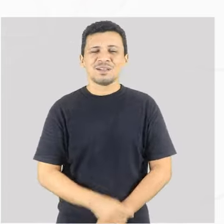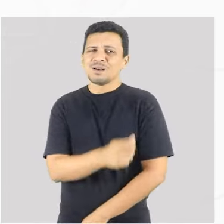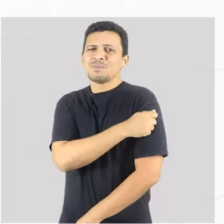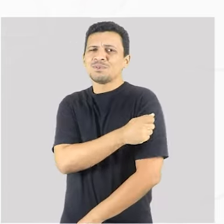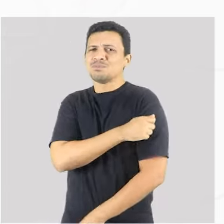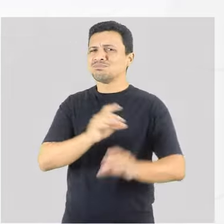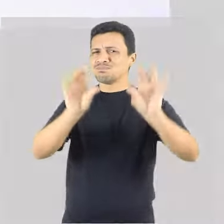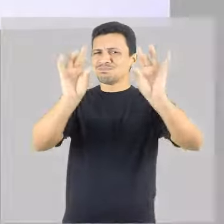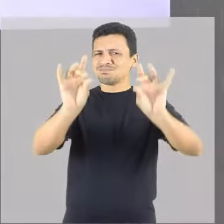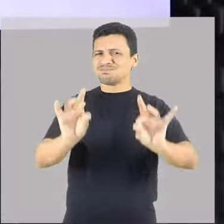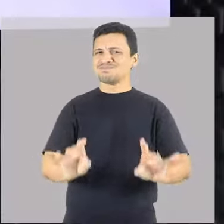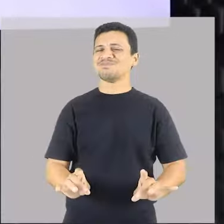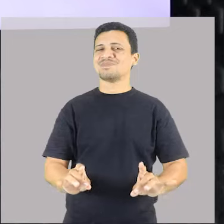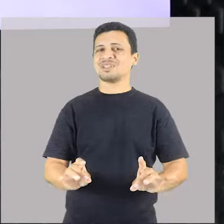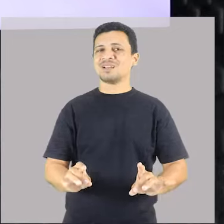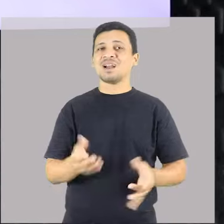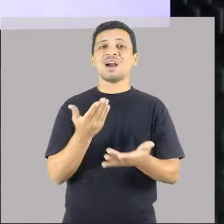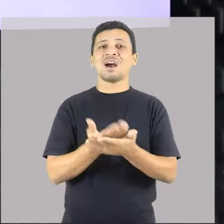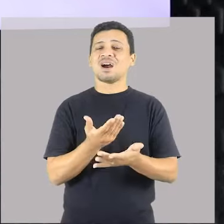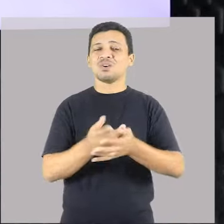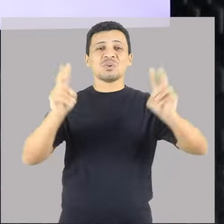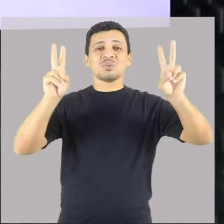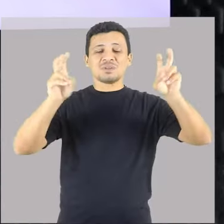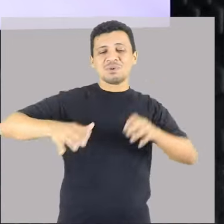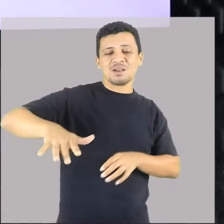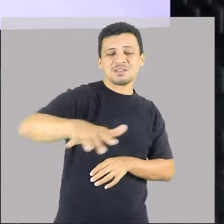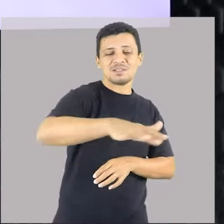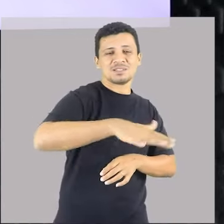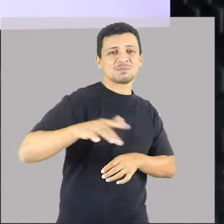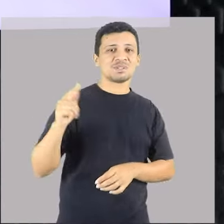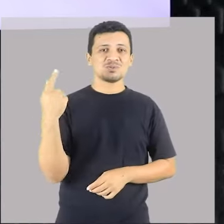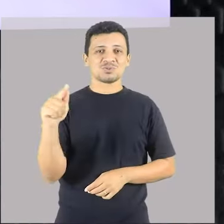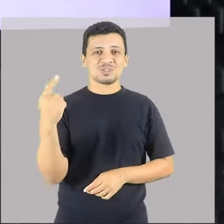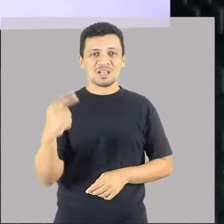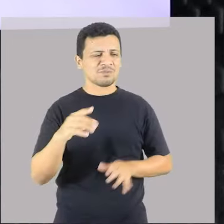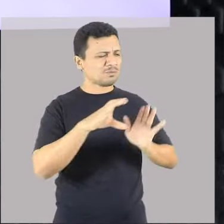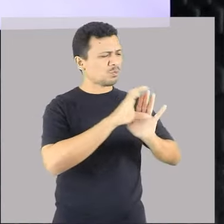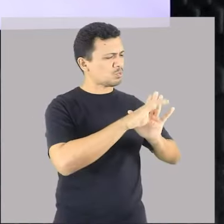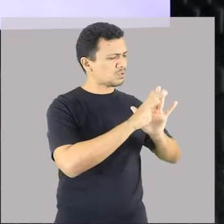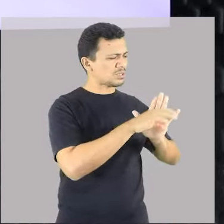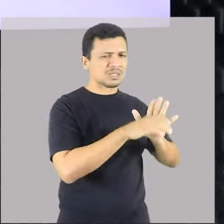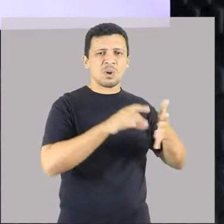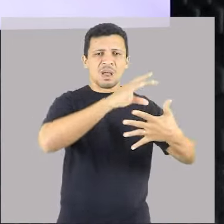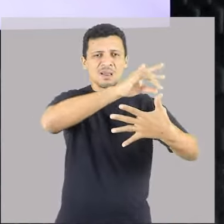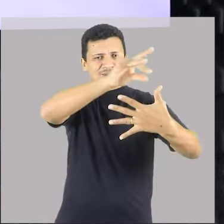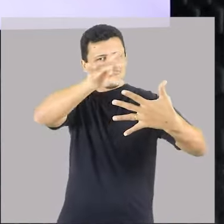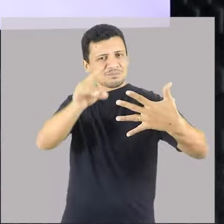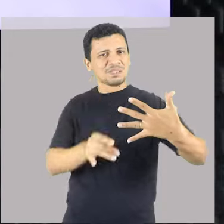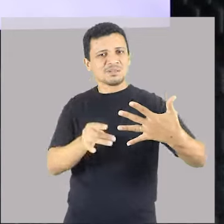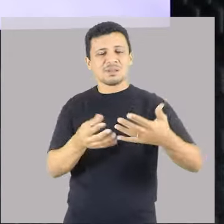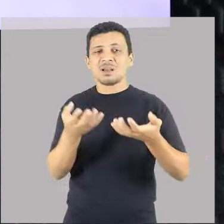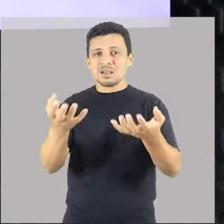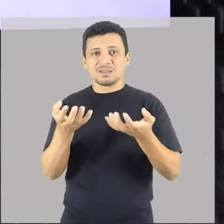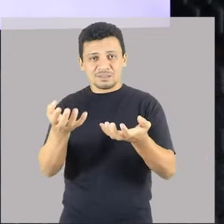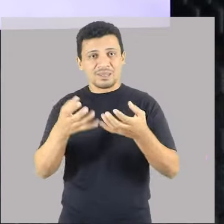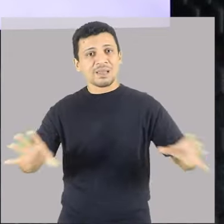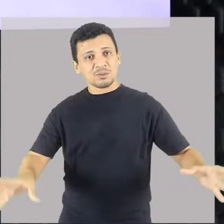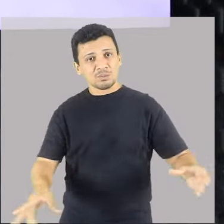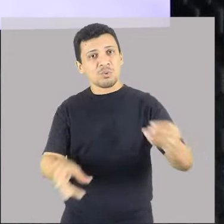estudante aula sobre espaço geográfico e seus elementos seus conceitos para ti querendo complementar e